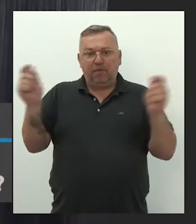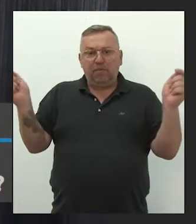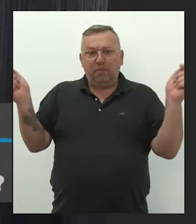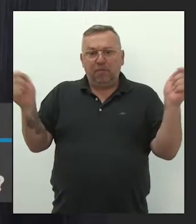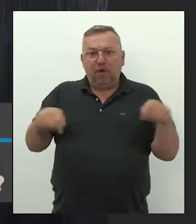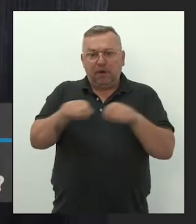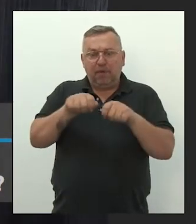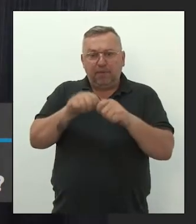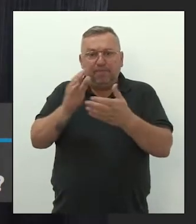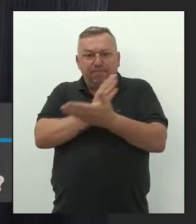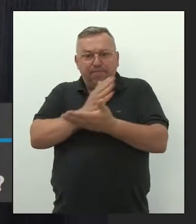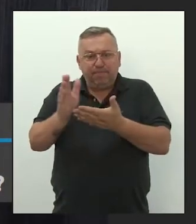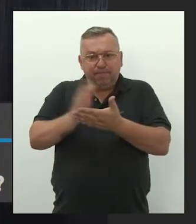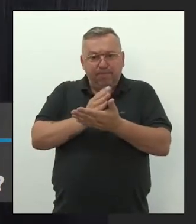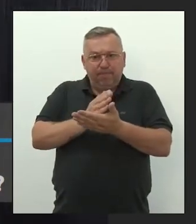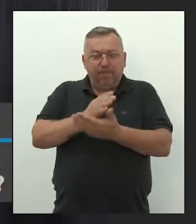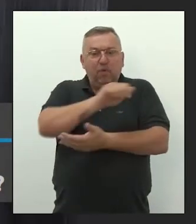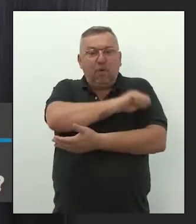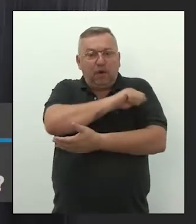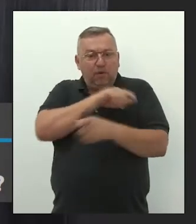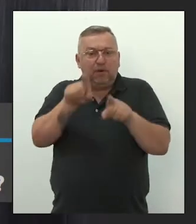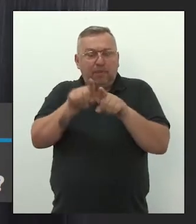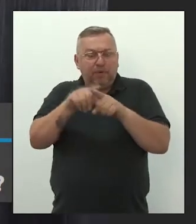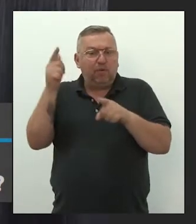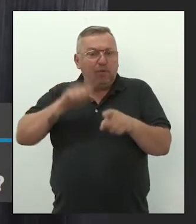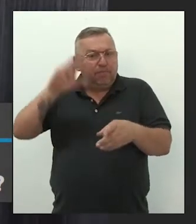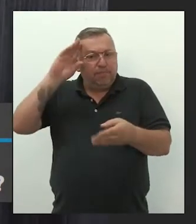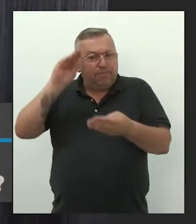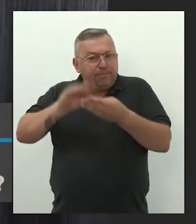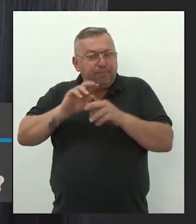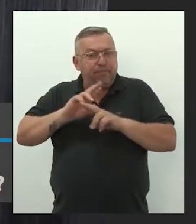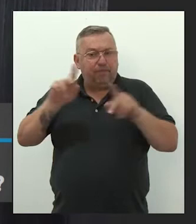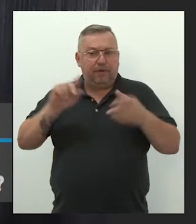fazer a distinção exatamente e o aluno conseguir também compreender a diferença.